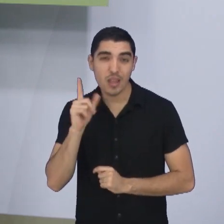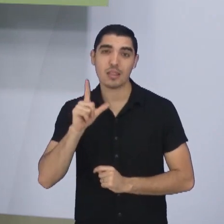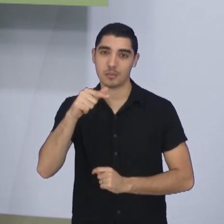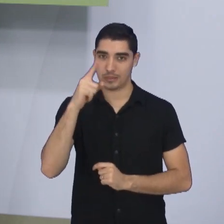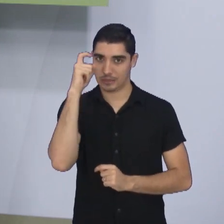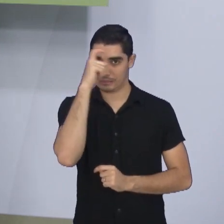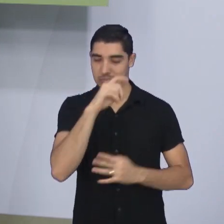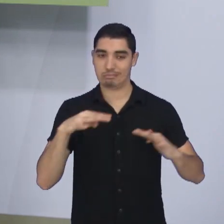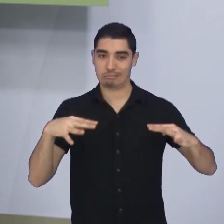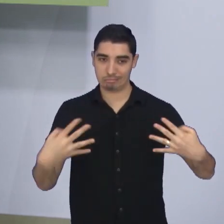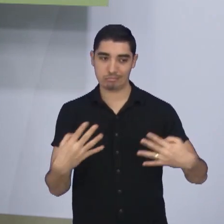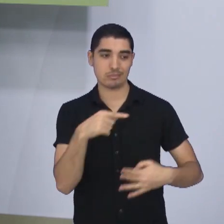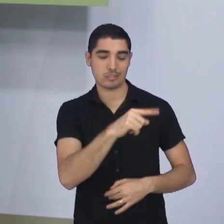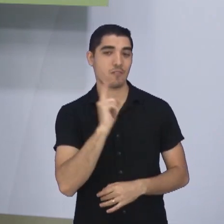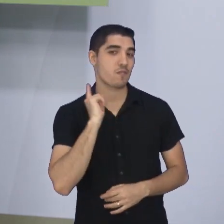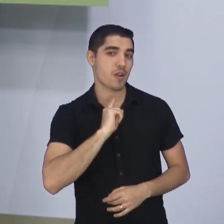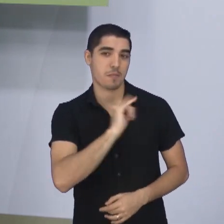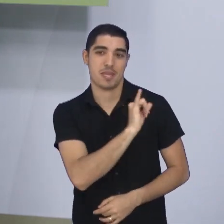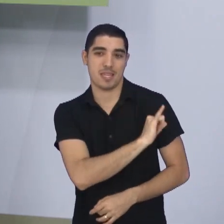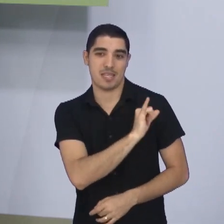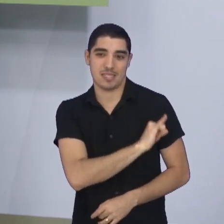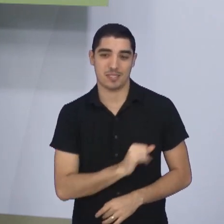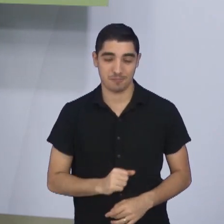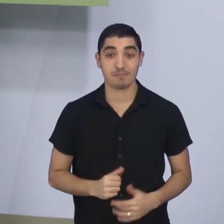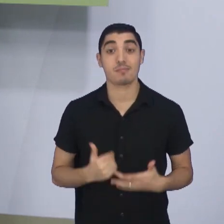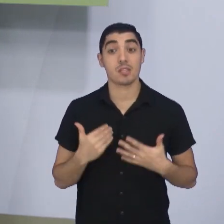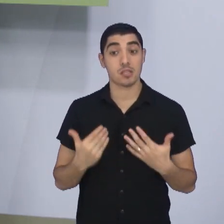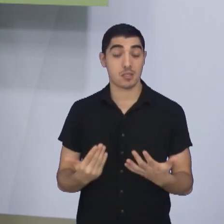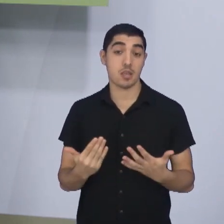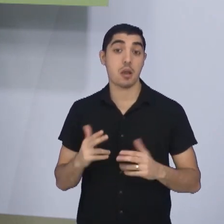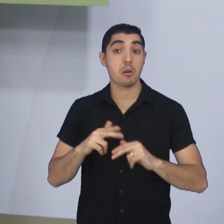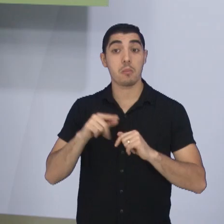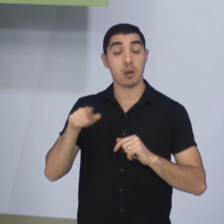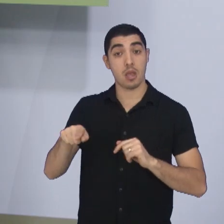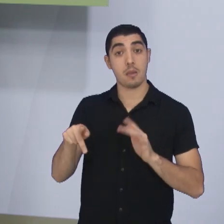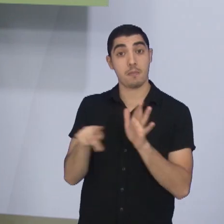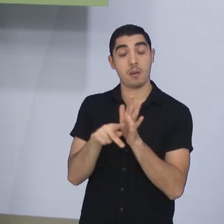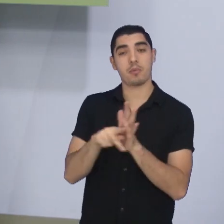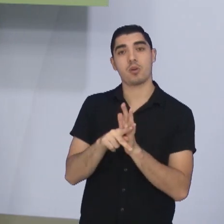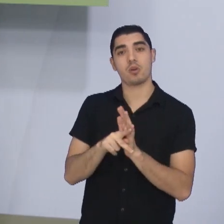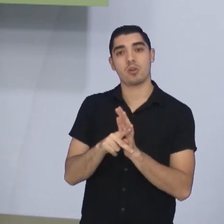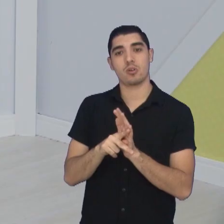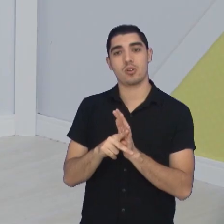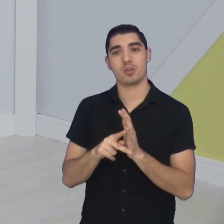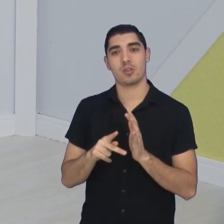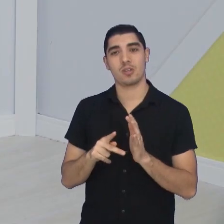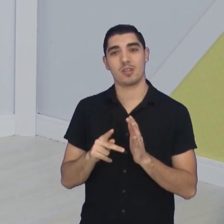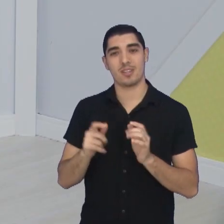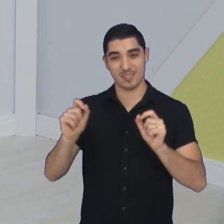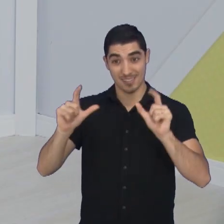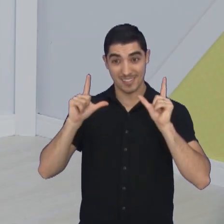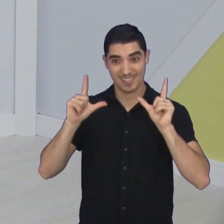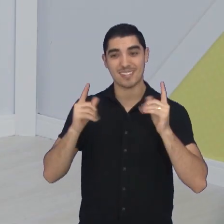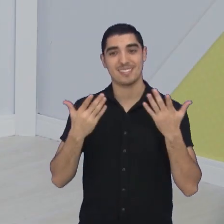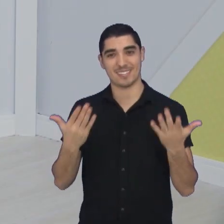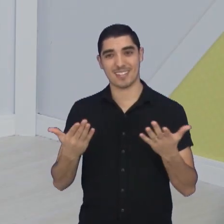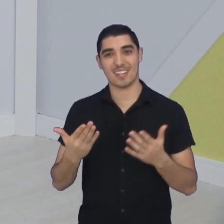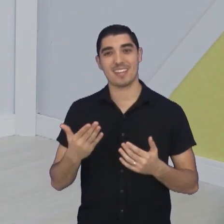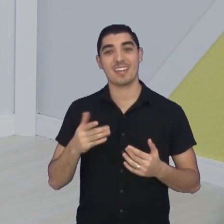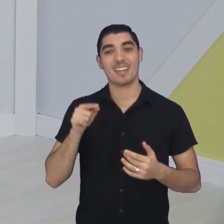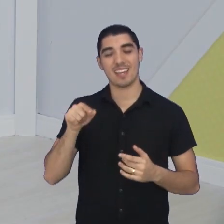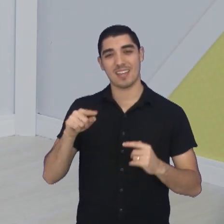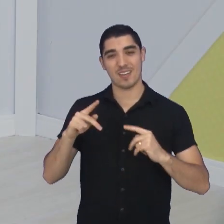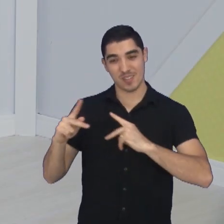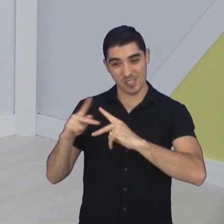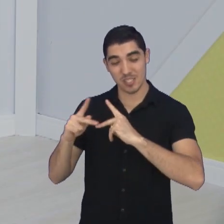na próxima fase, seria o Mas Flamengo. o que né? serviria de alento é que o São José fez duas ótimas partidas. Volta para mim aqui, Matheus, obrigado. Fez